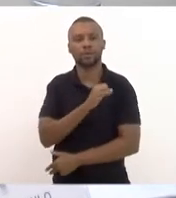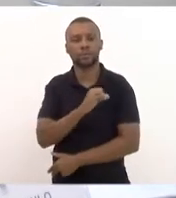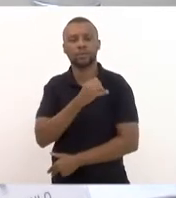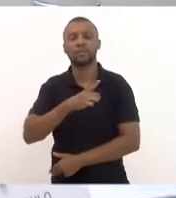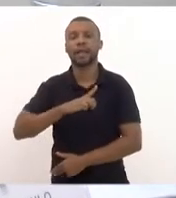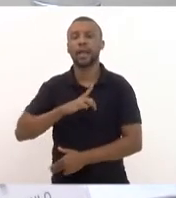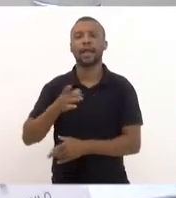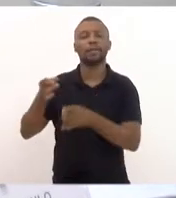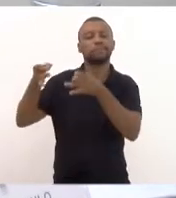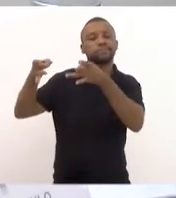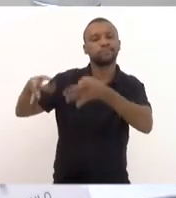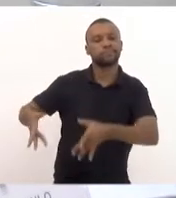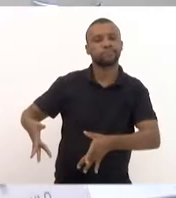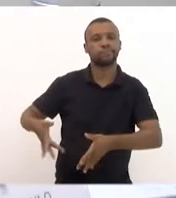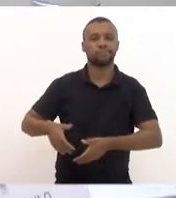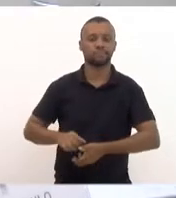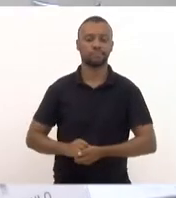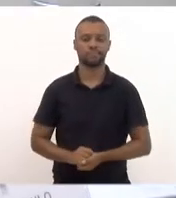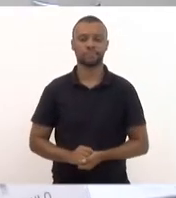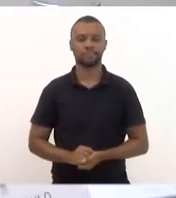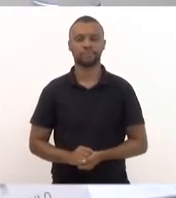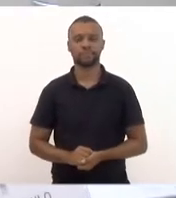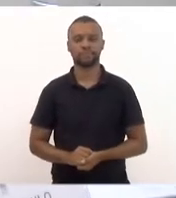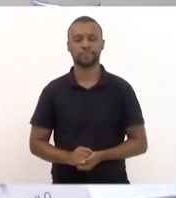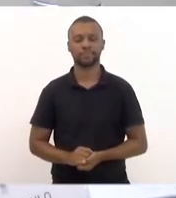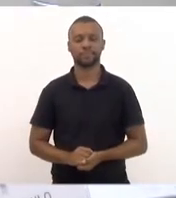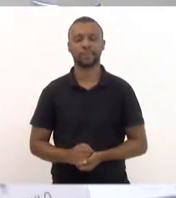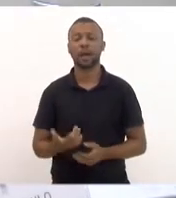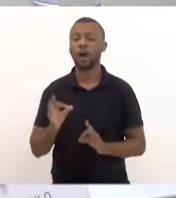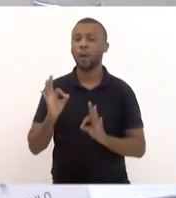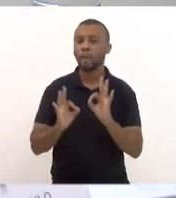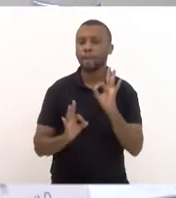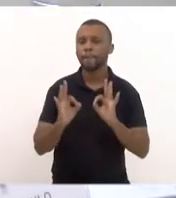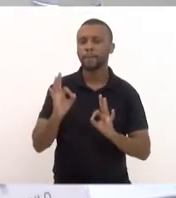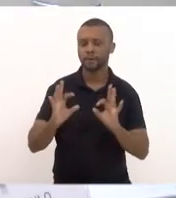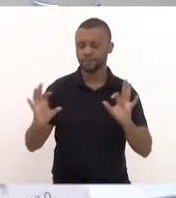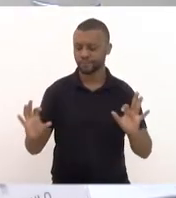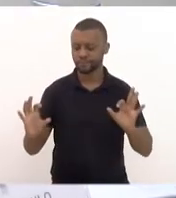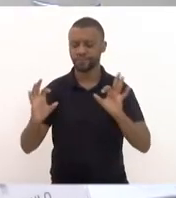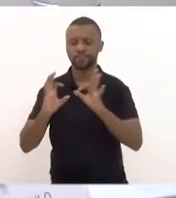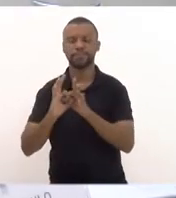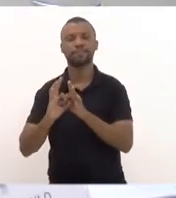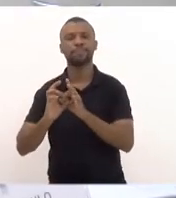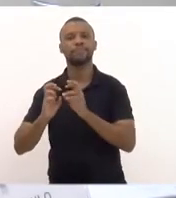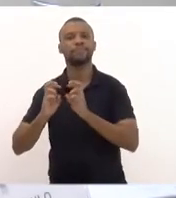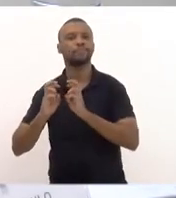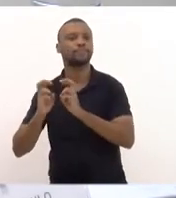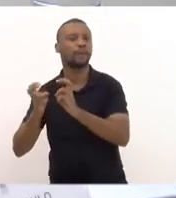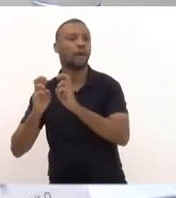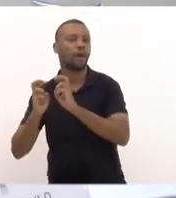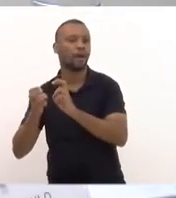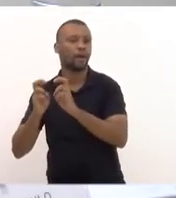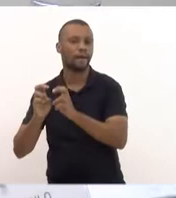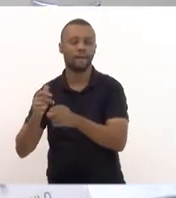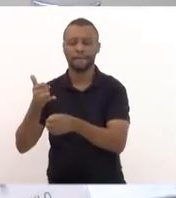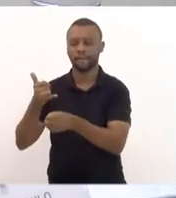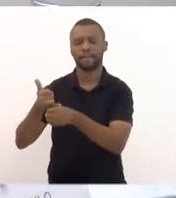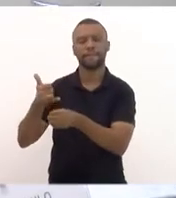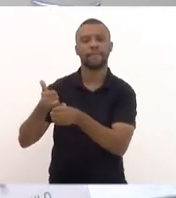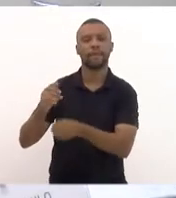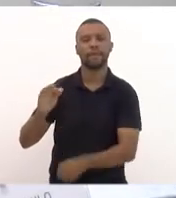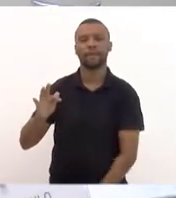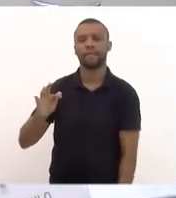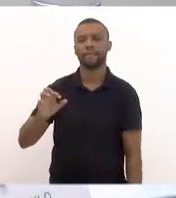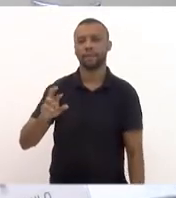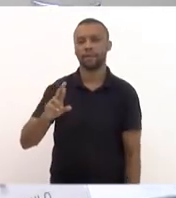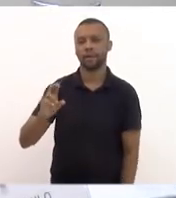vez. É um plano de integração ferroviária do nosso Estado. Sim, claro. Vem a notícia no jornal que o